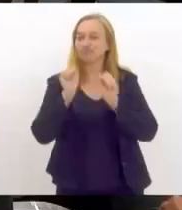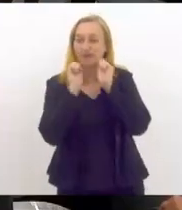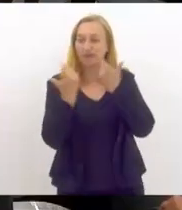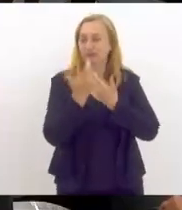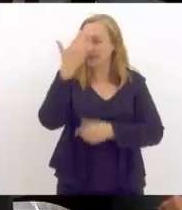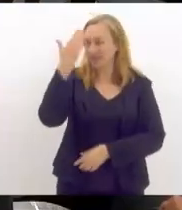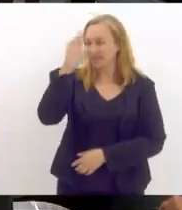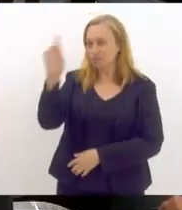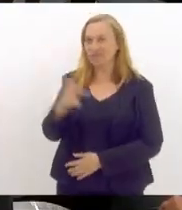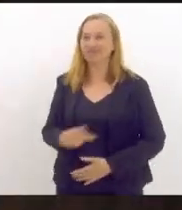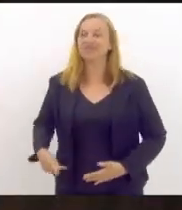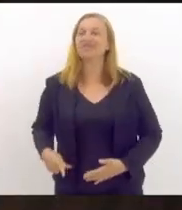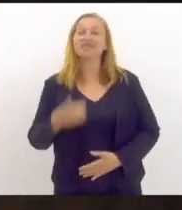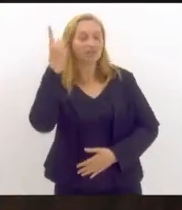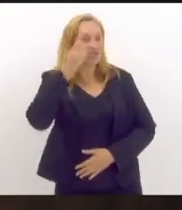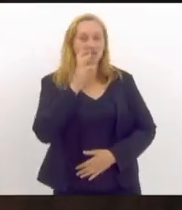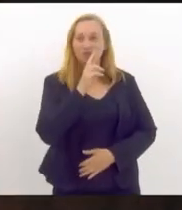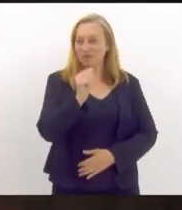Presidente